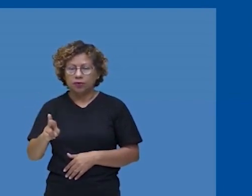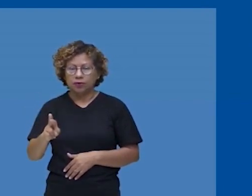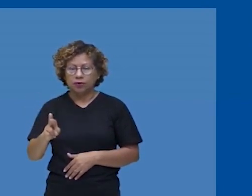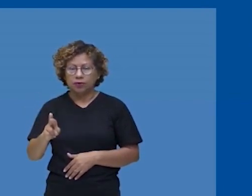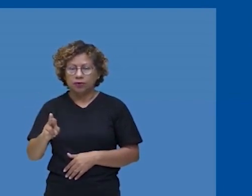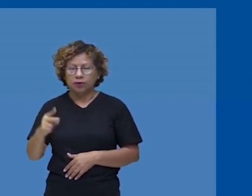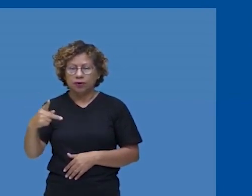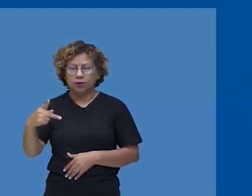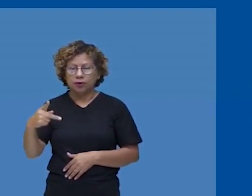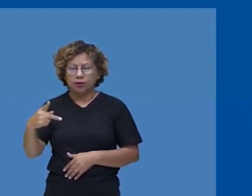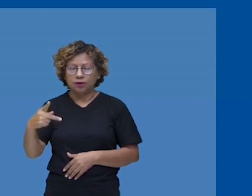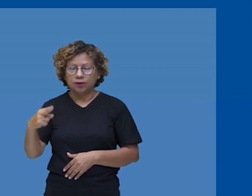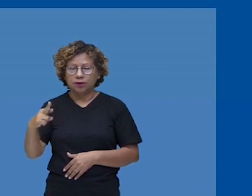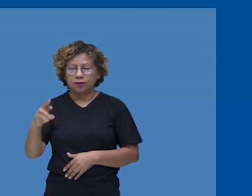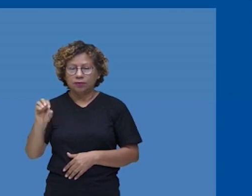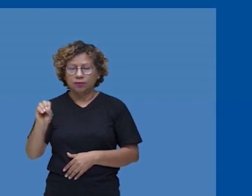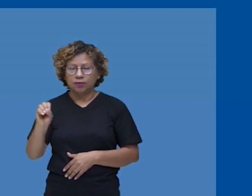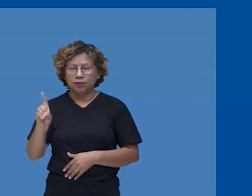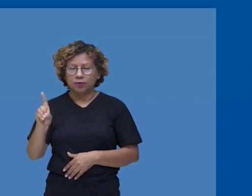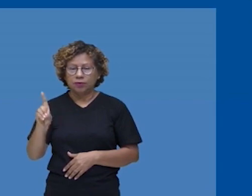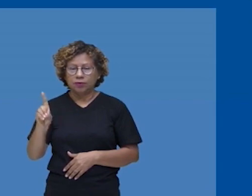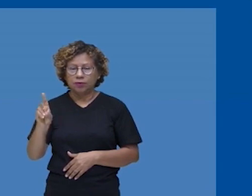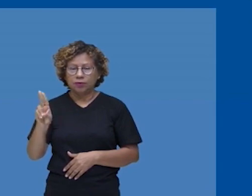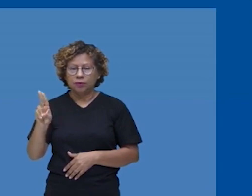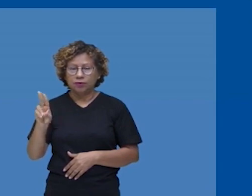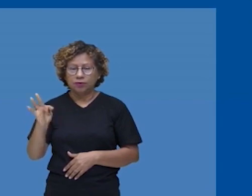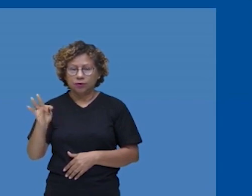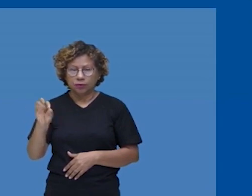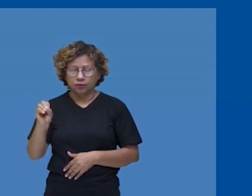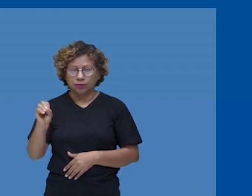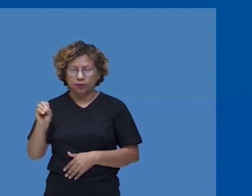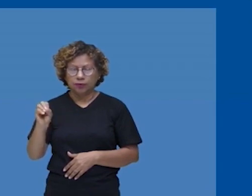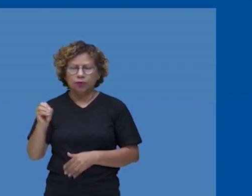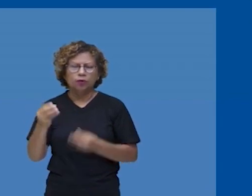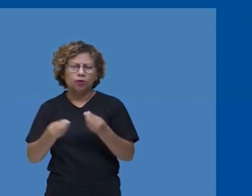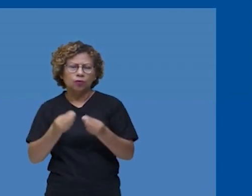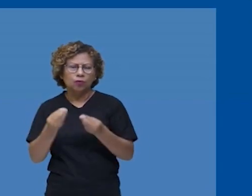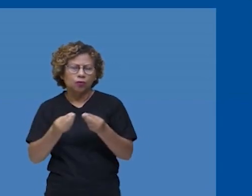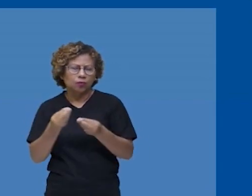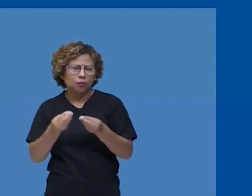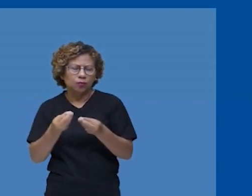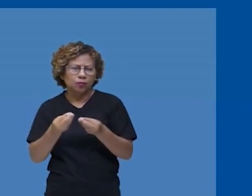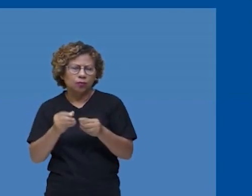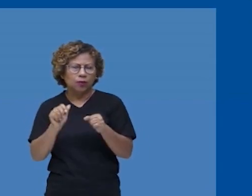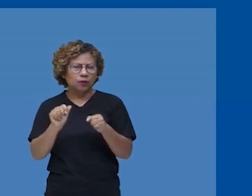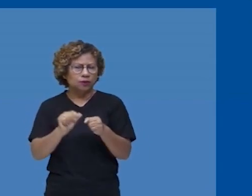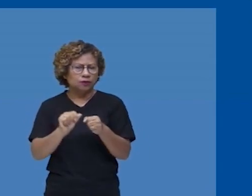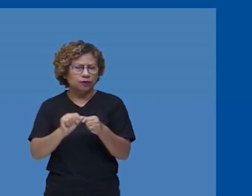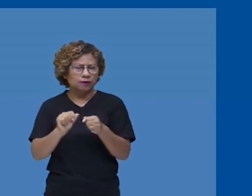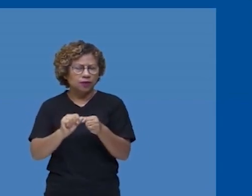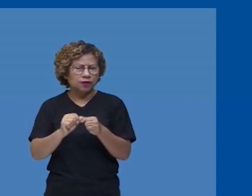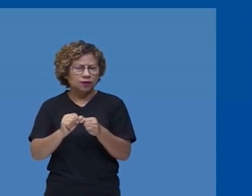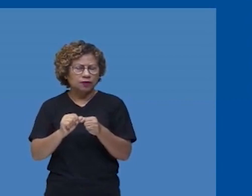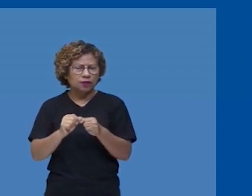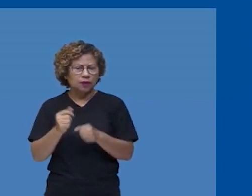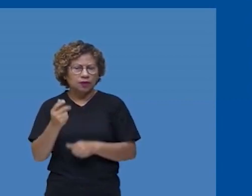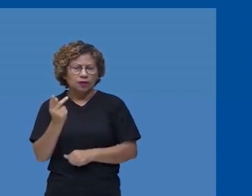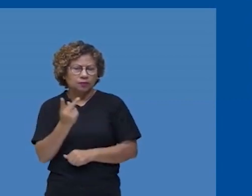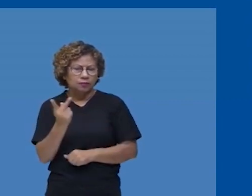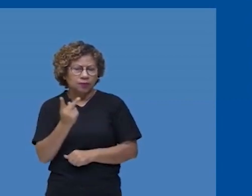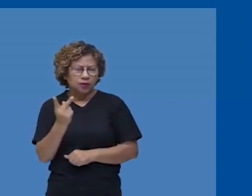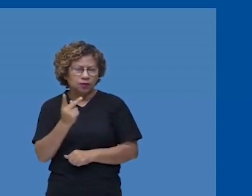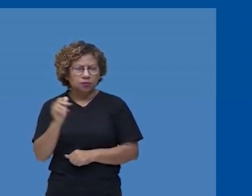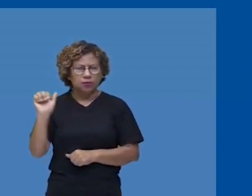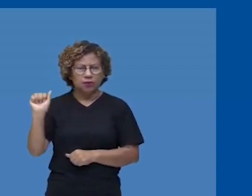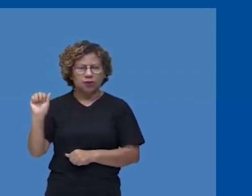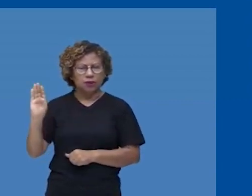aqui relembrar, né, como é que a gente vai resolver essas duas operações. Percebam, o que nós temos aqui de diferente? Vamos colocar